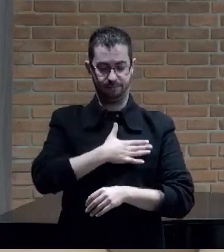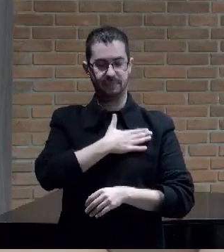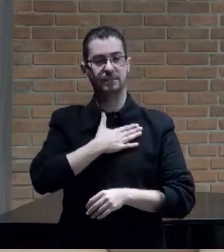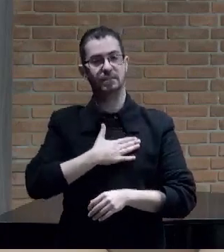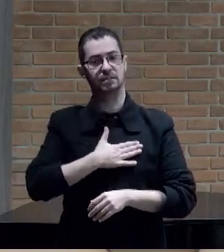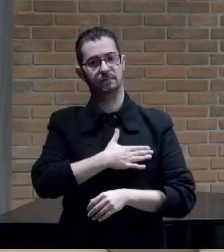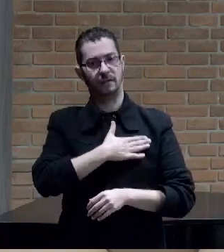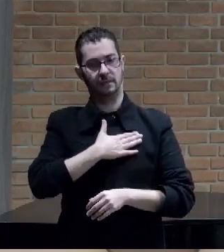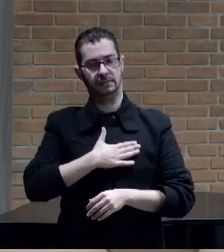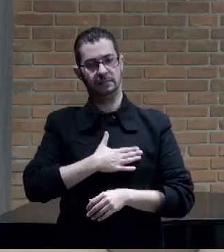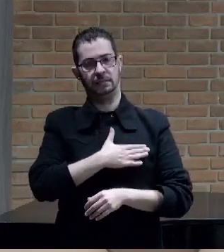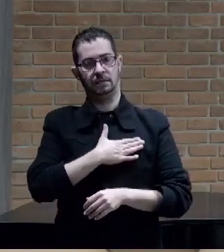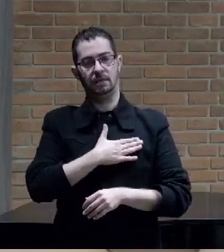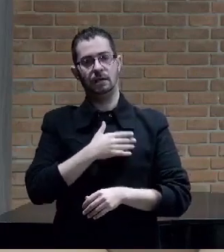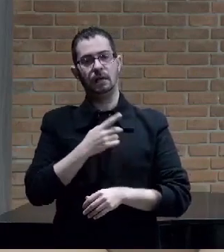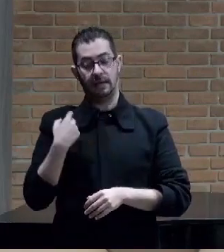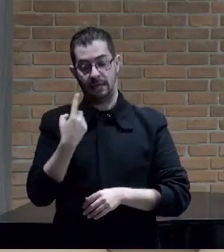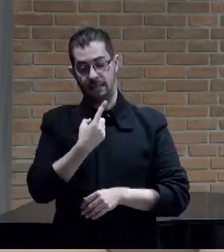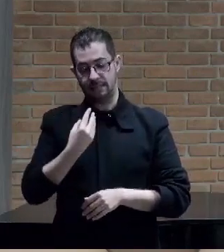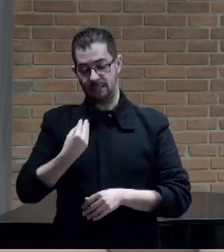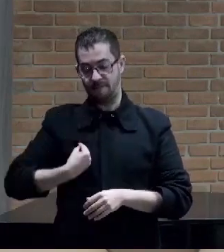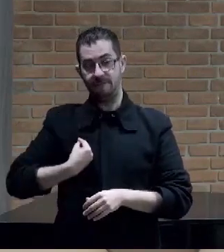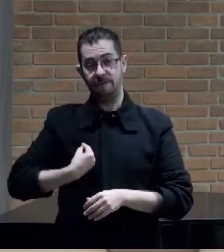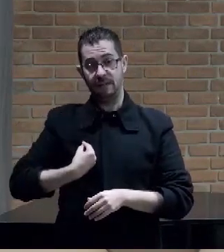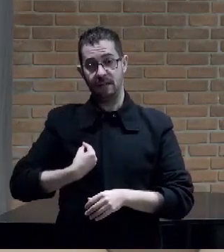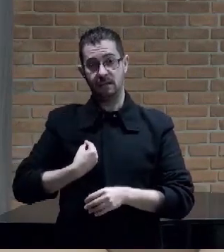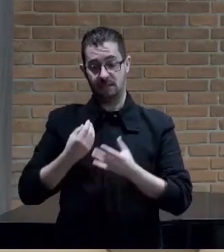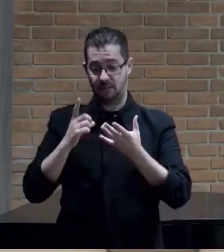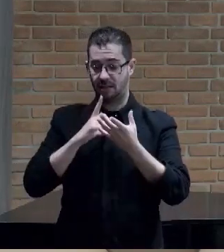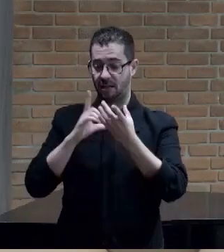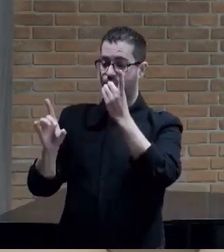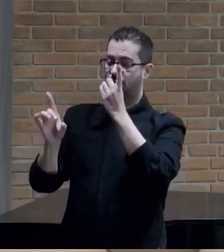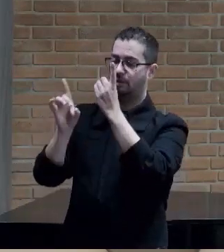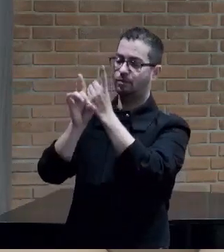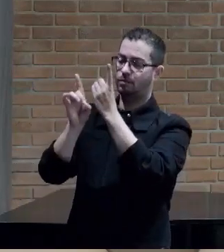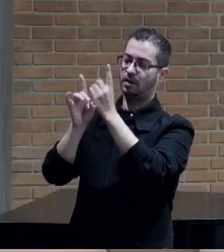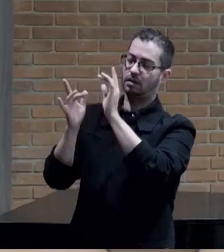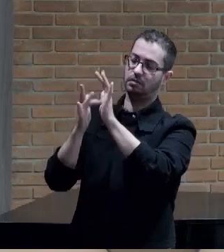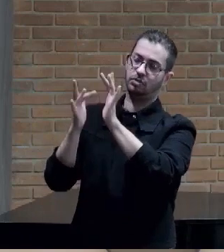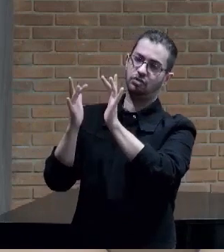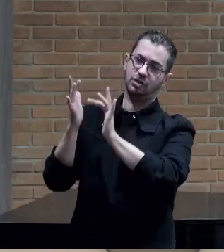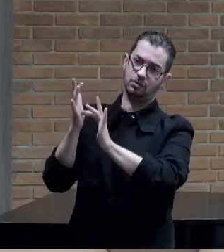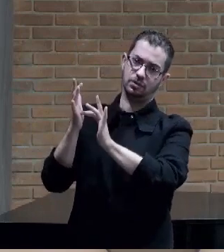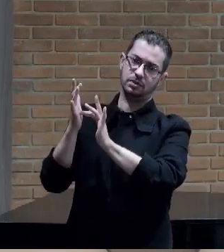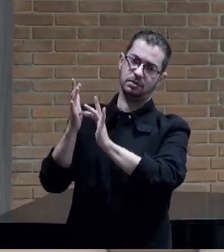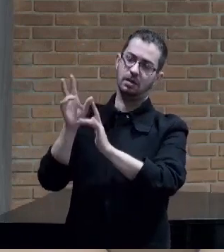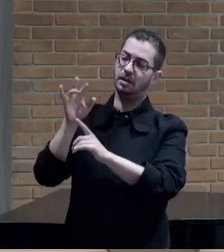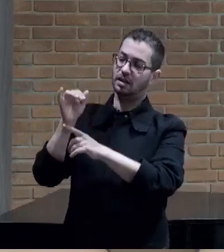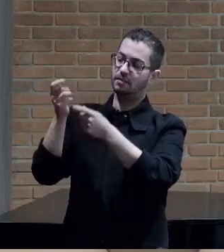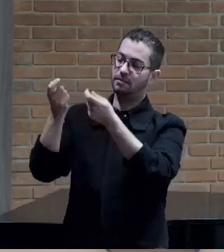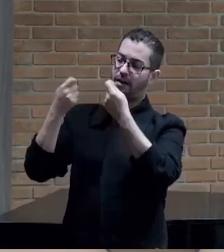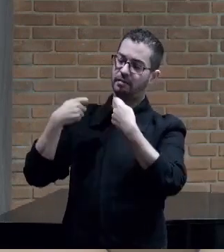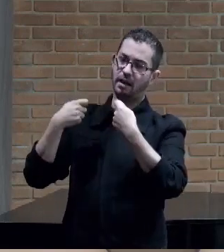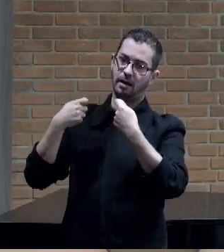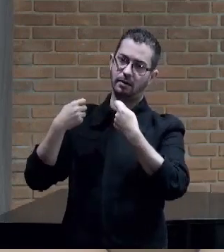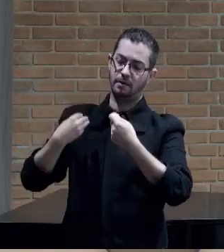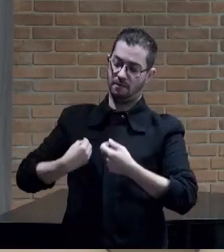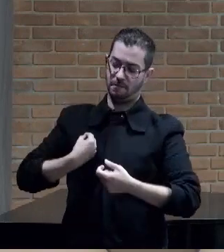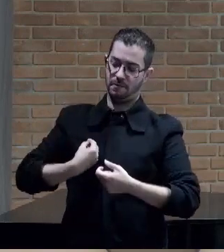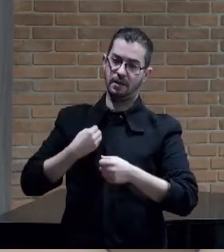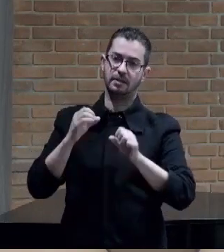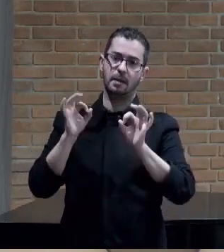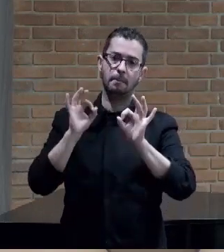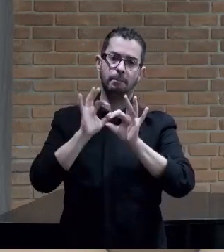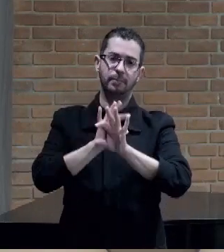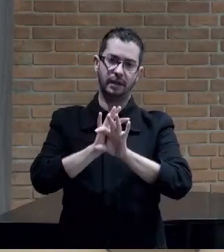É essa vida que nós encontramos em Jesus Cristo que vai trazer vida plena que